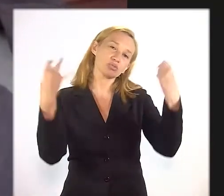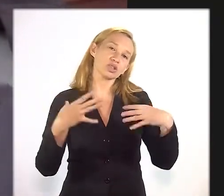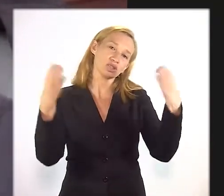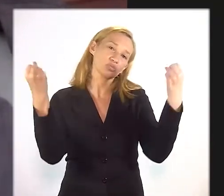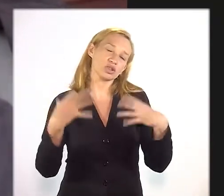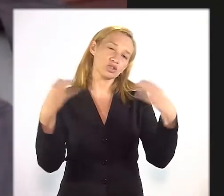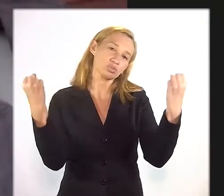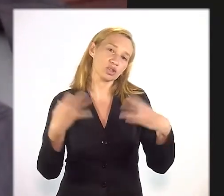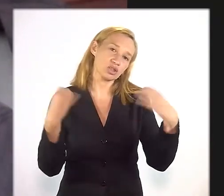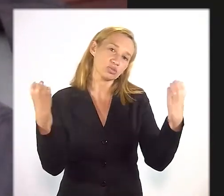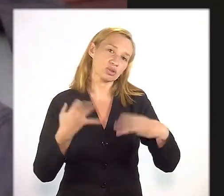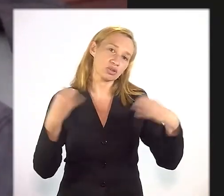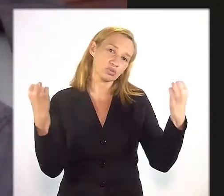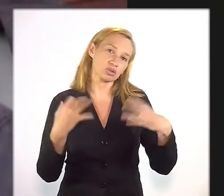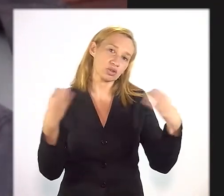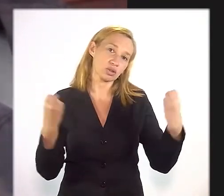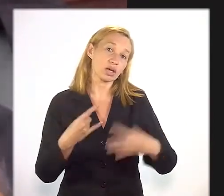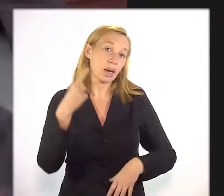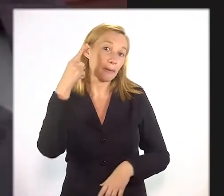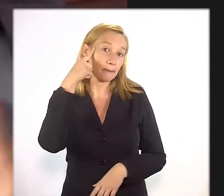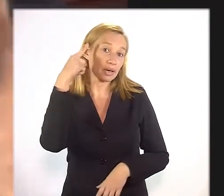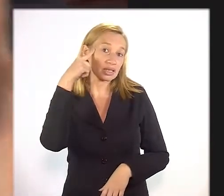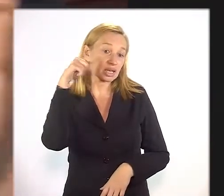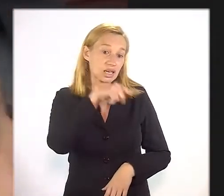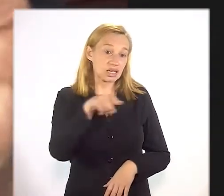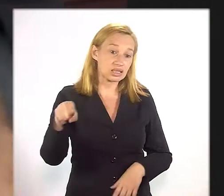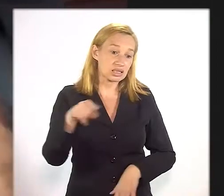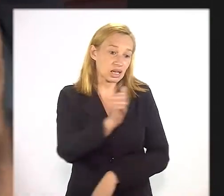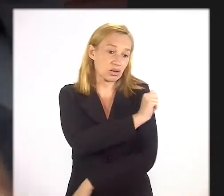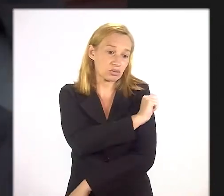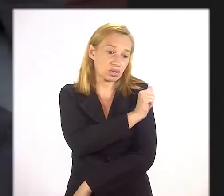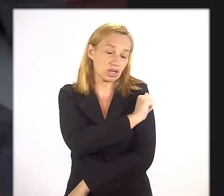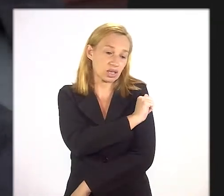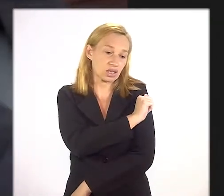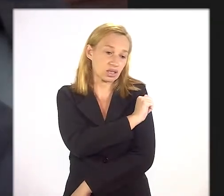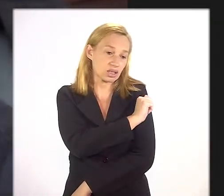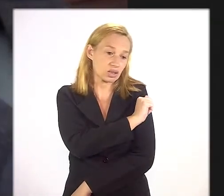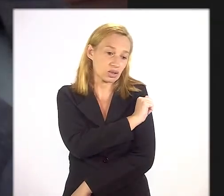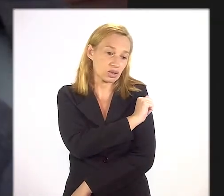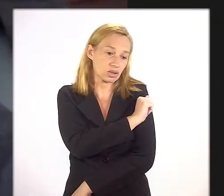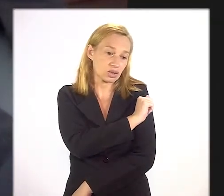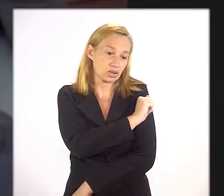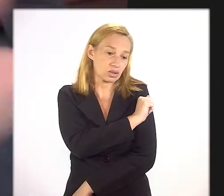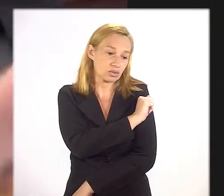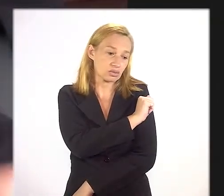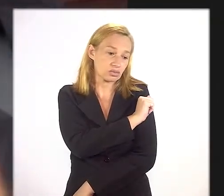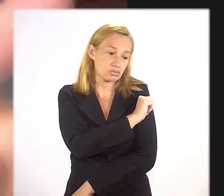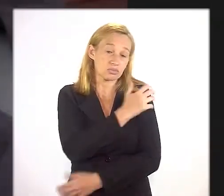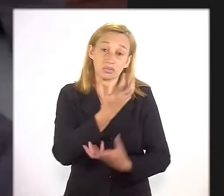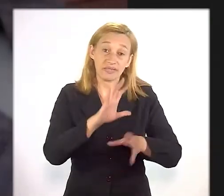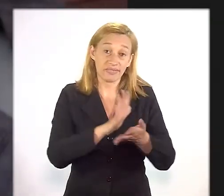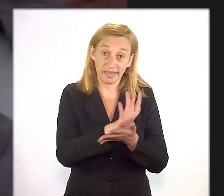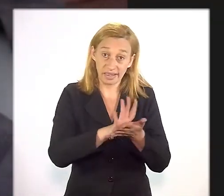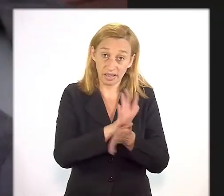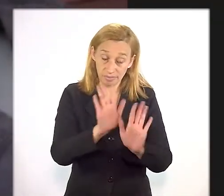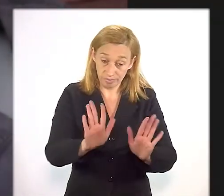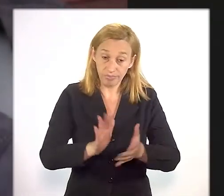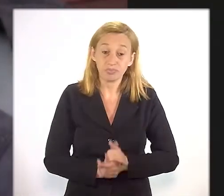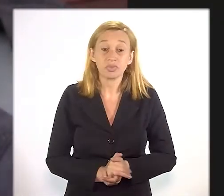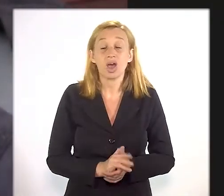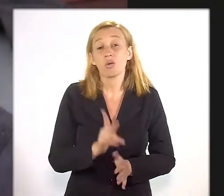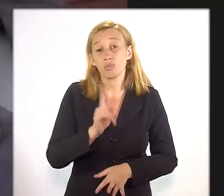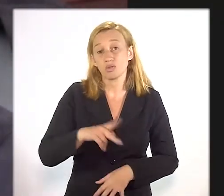que é que ele fica na sala de aula? Porque ele pensa que aqueles alunos são potencialmente desonestos. Se puderem colar, vão colar.